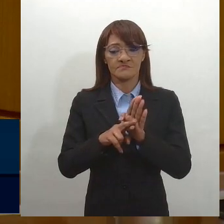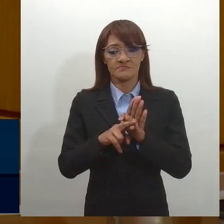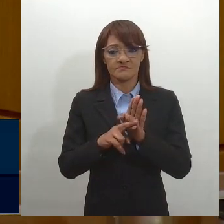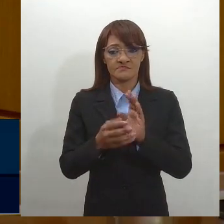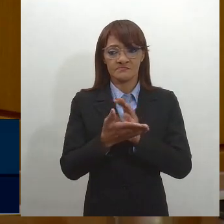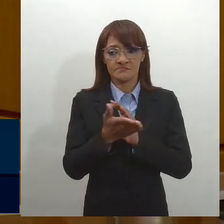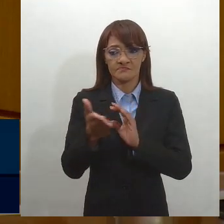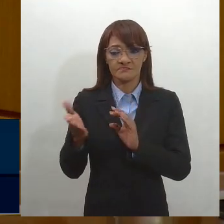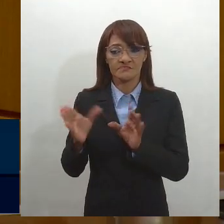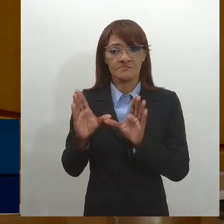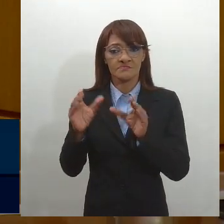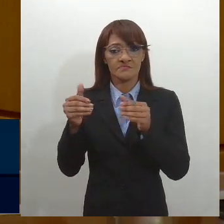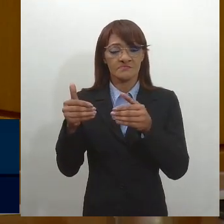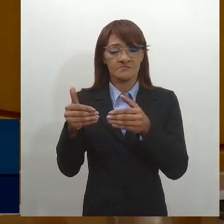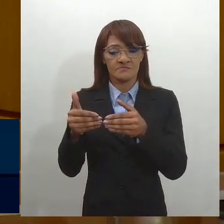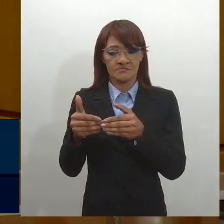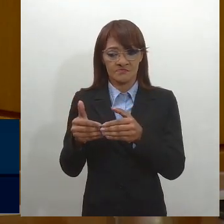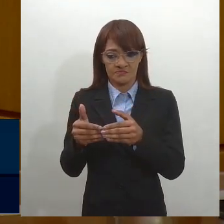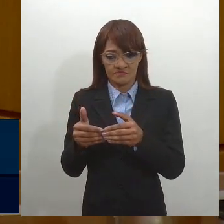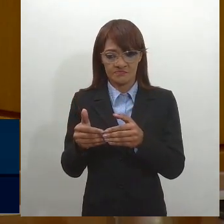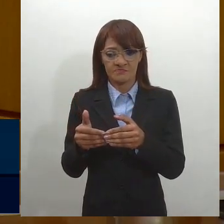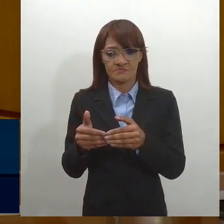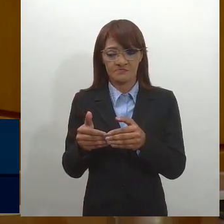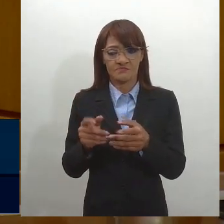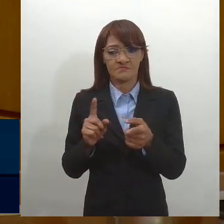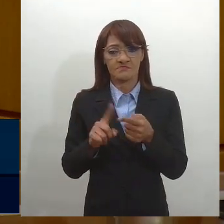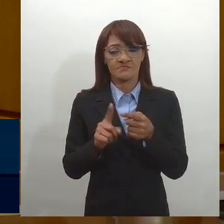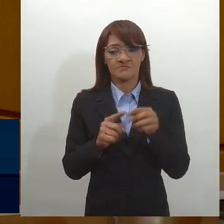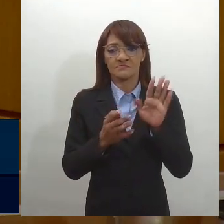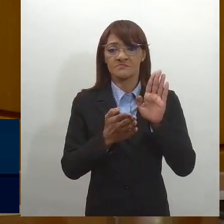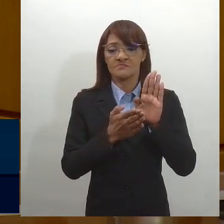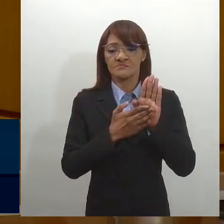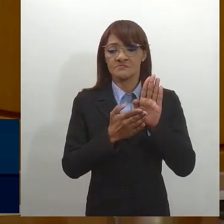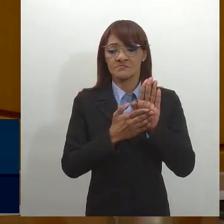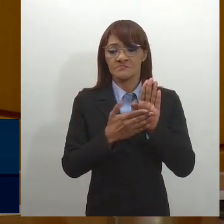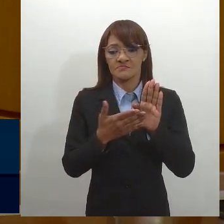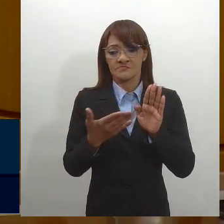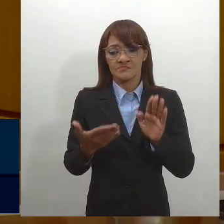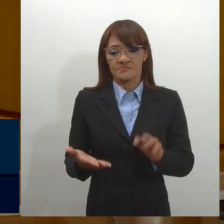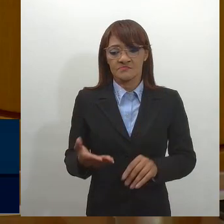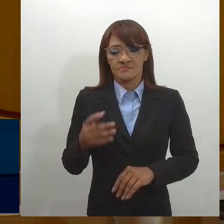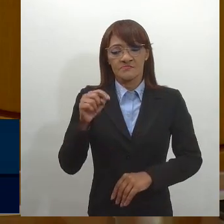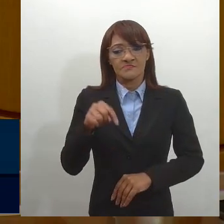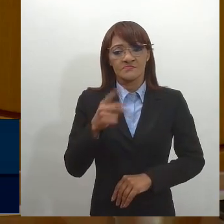através das proposituras. Né? Tudo que eu falo aqui, a gente acaba